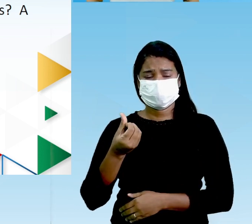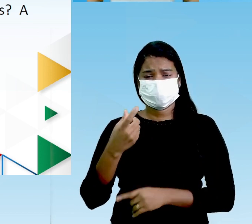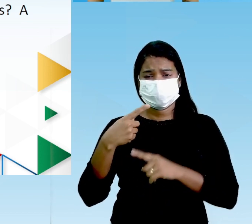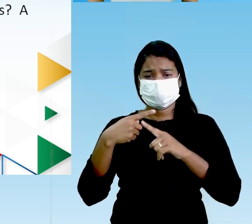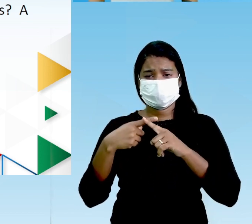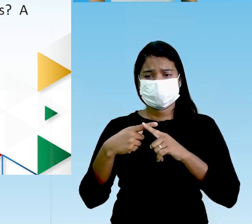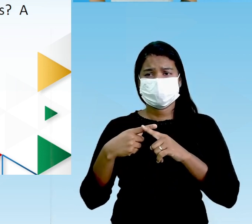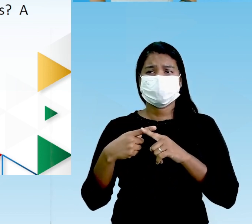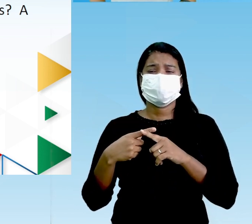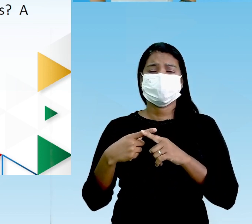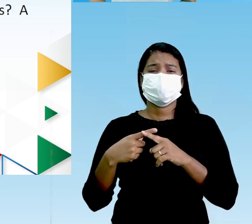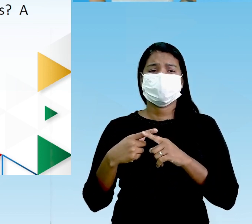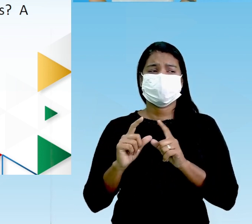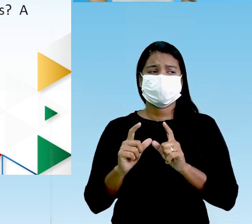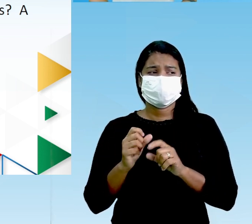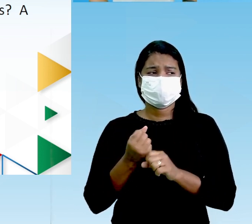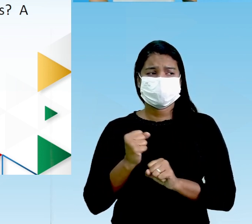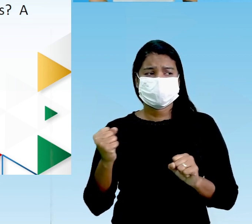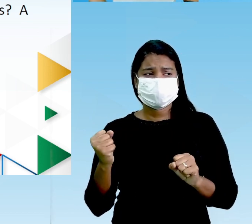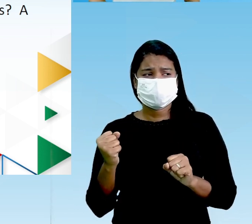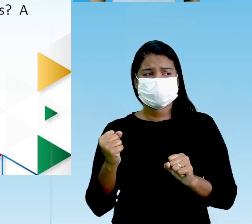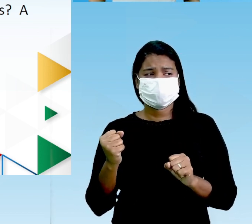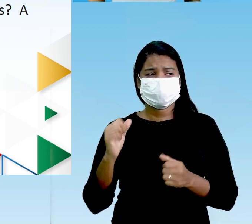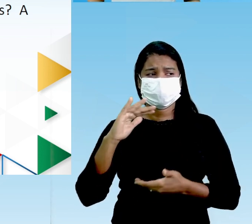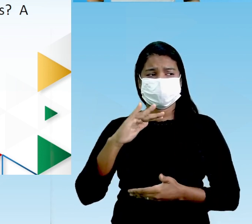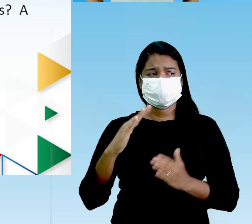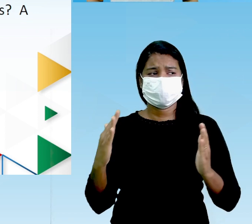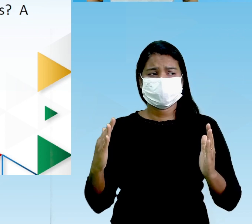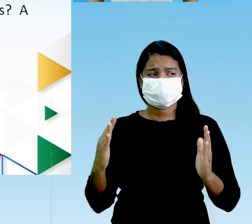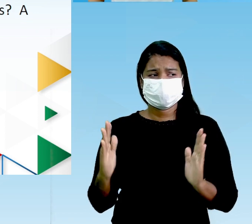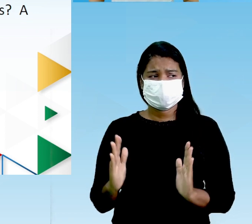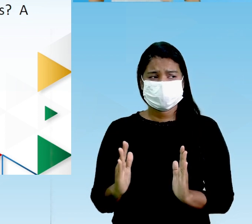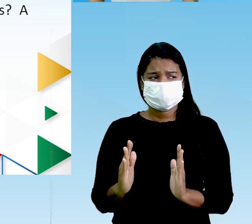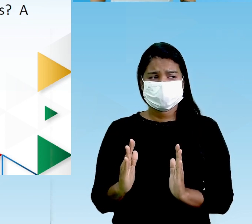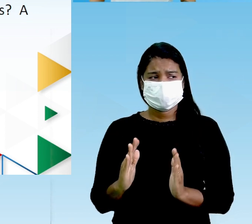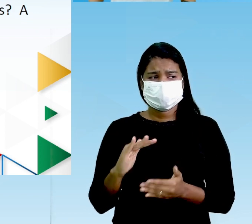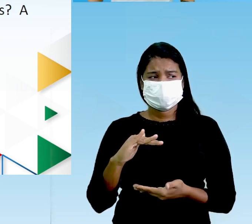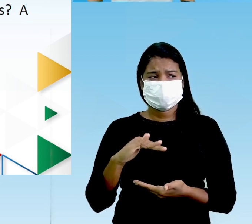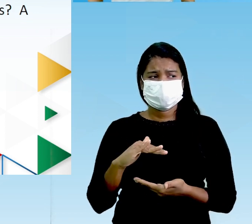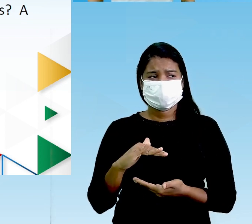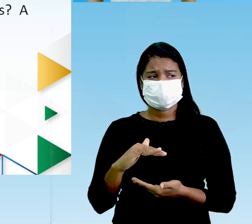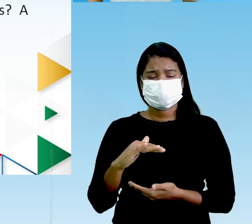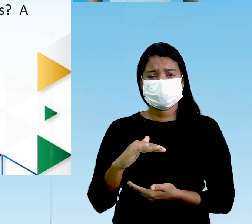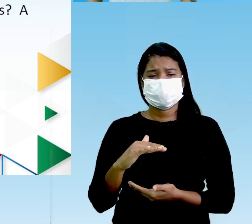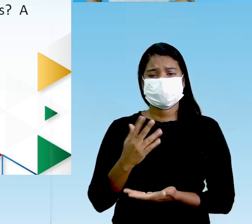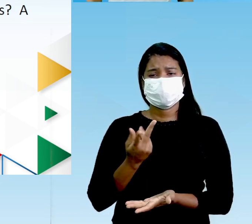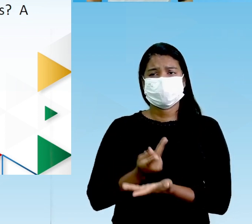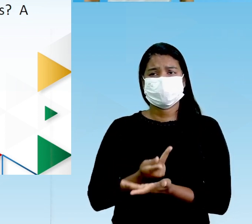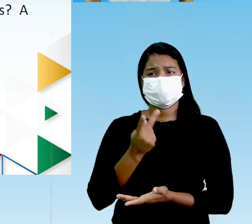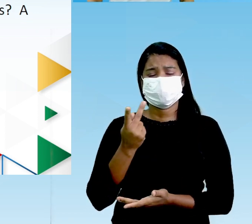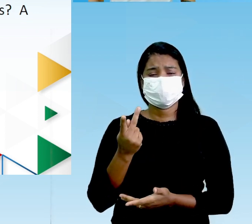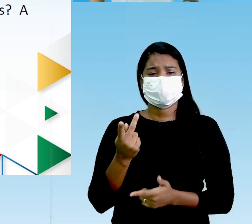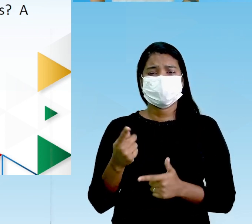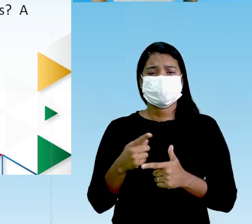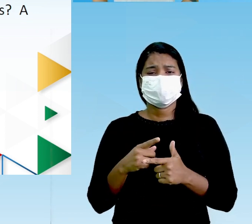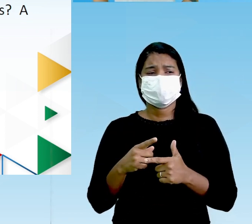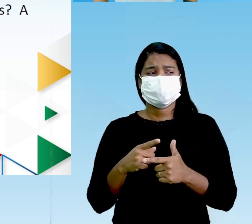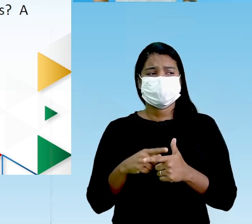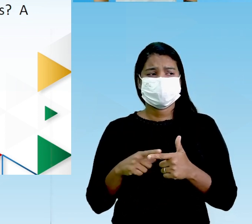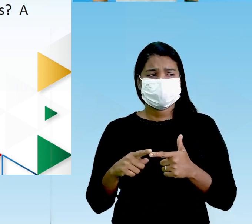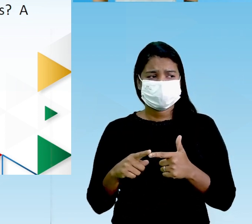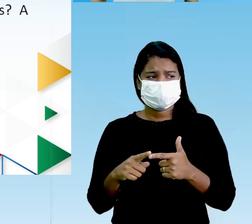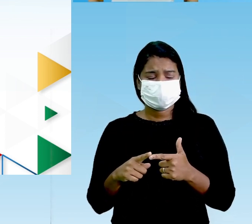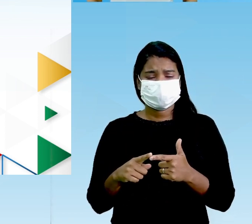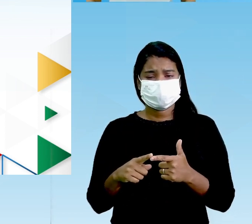maior do que uma caixa menor que ela comporta, tá bom? E o resultado da divisão é a razão. Não esquece. Isso é